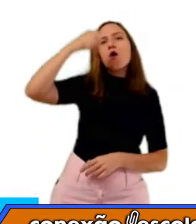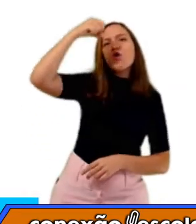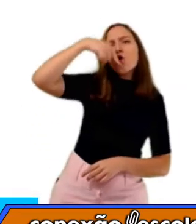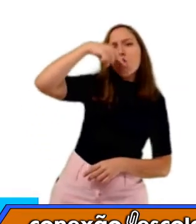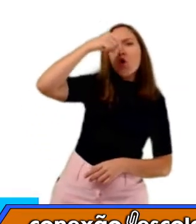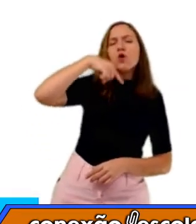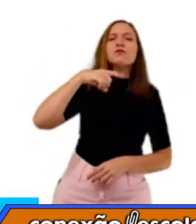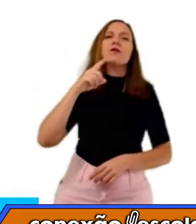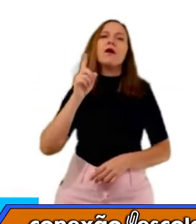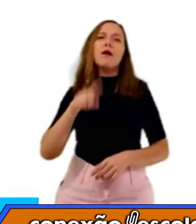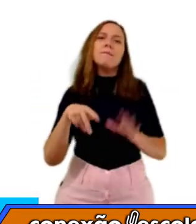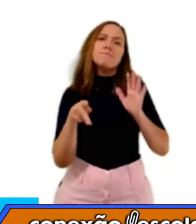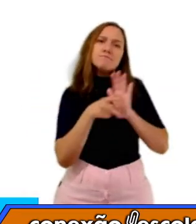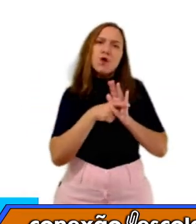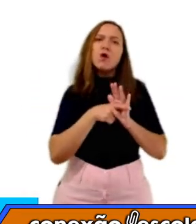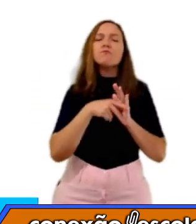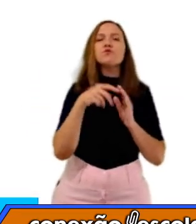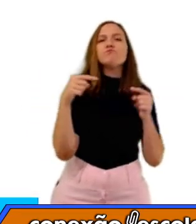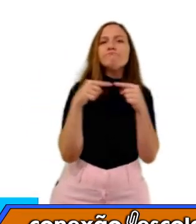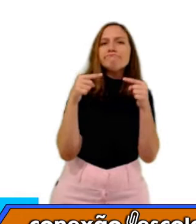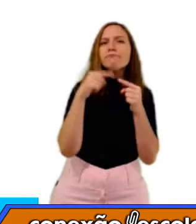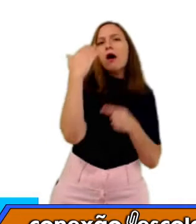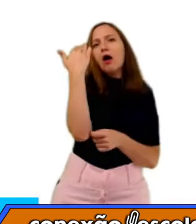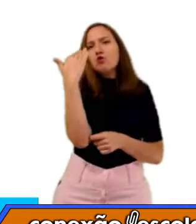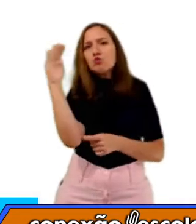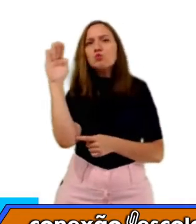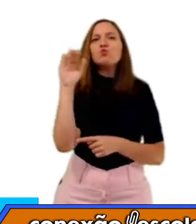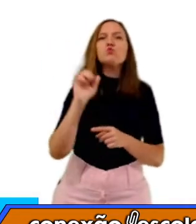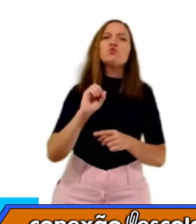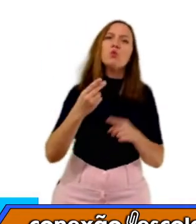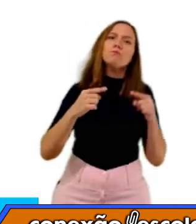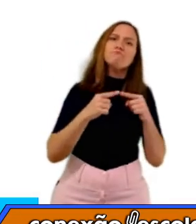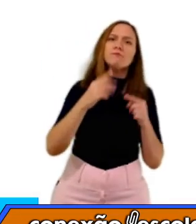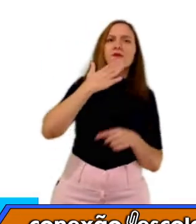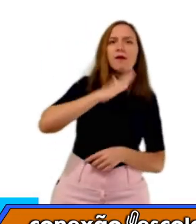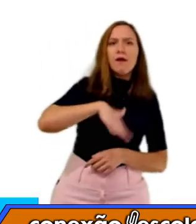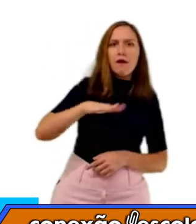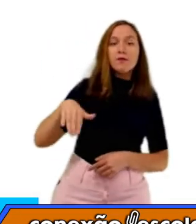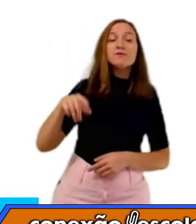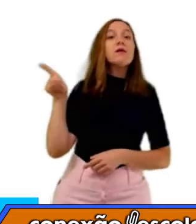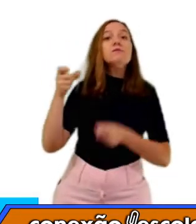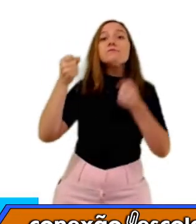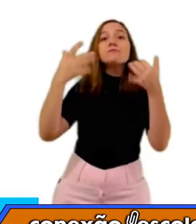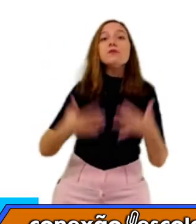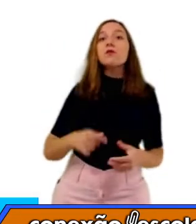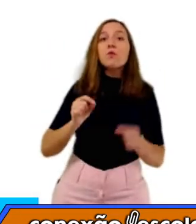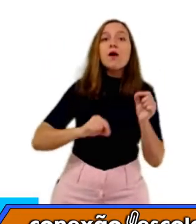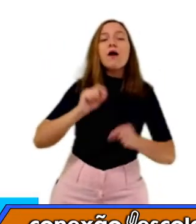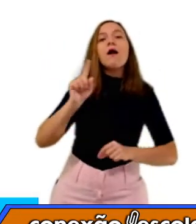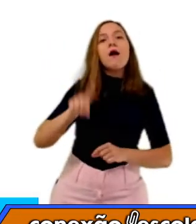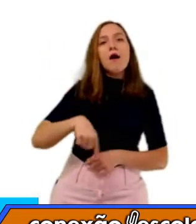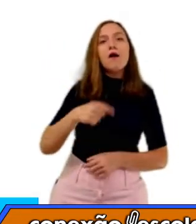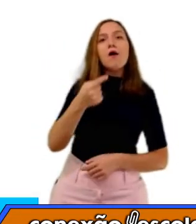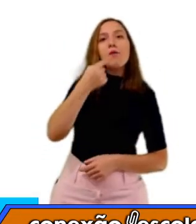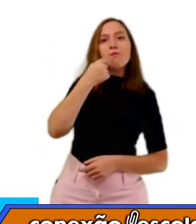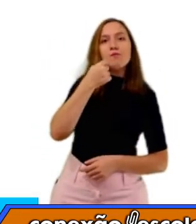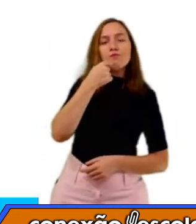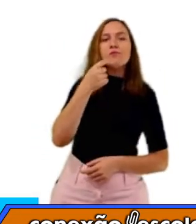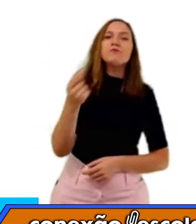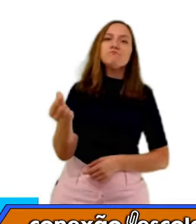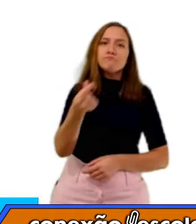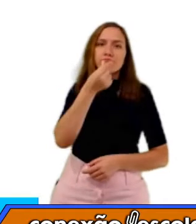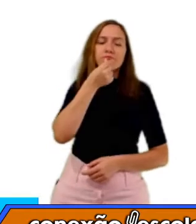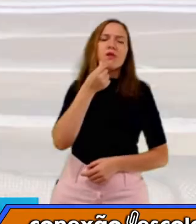é adulto, se é pediátrico, ela vai falar para a gente que é um uso oral. No caso, a quantidade,